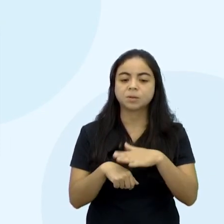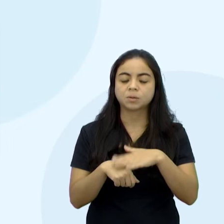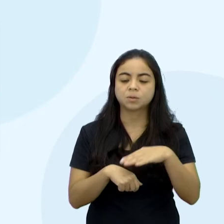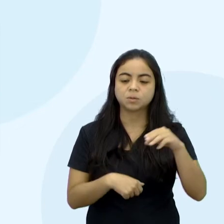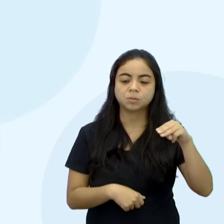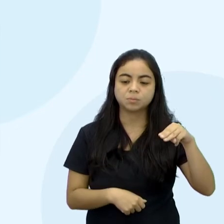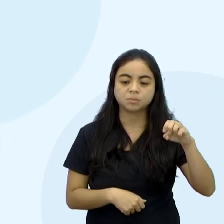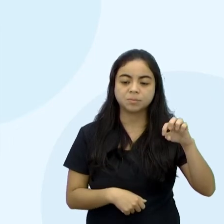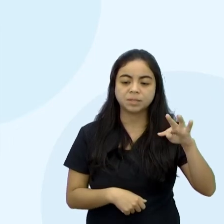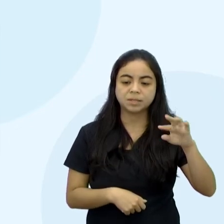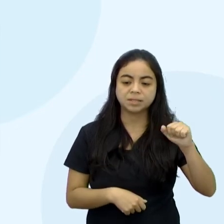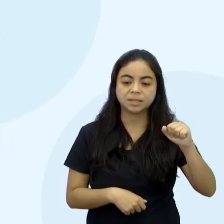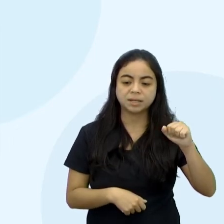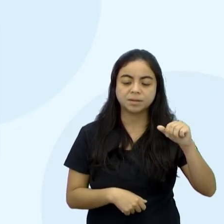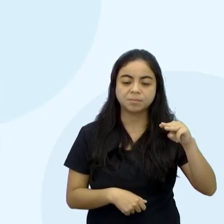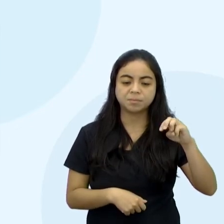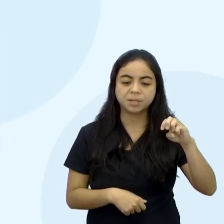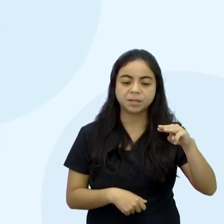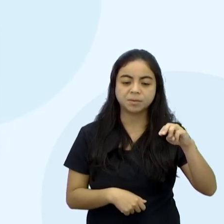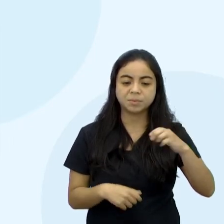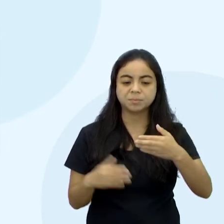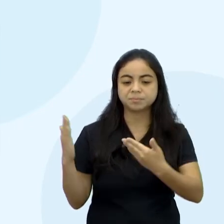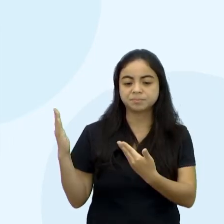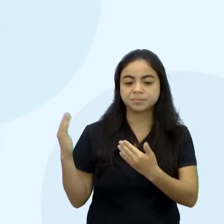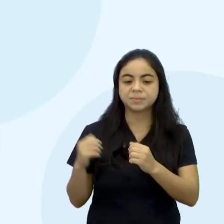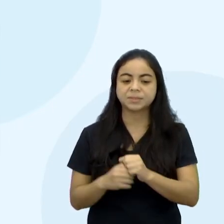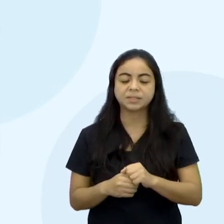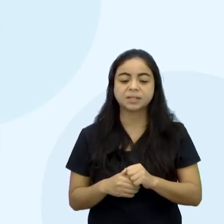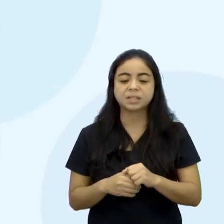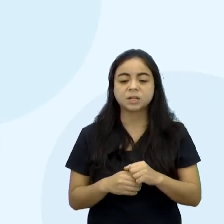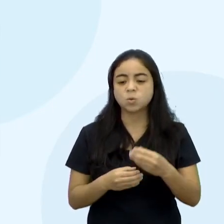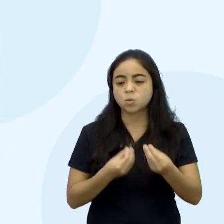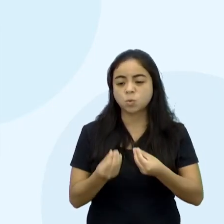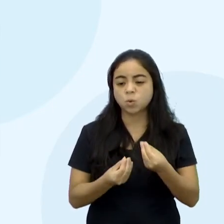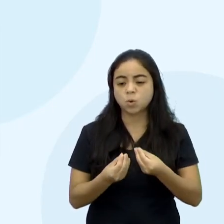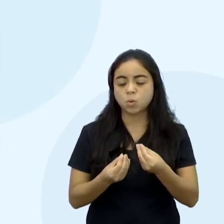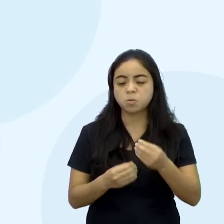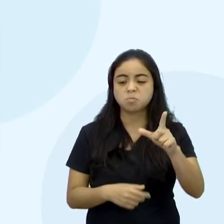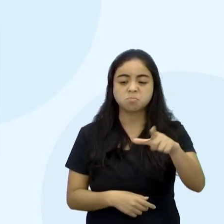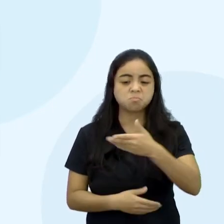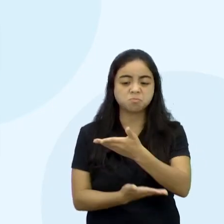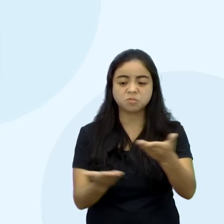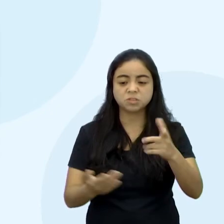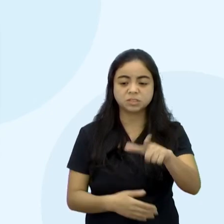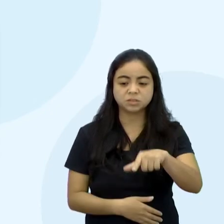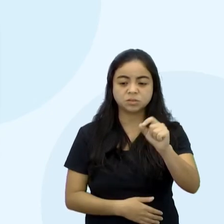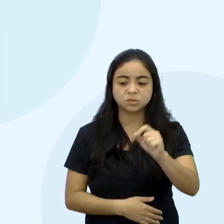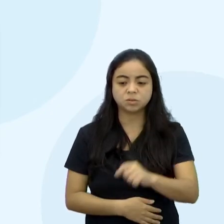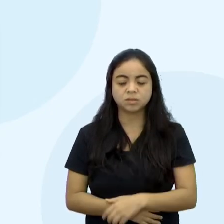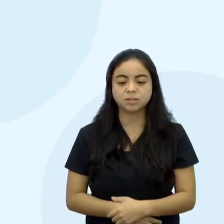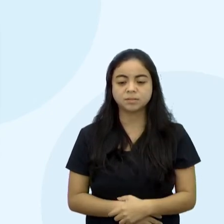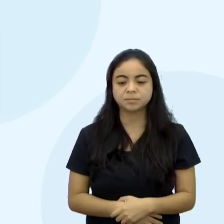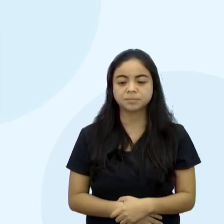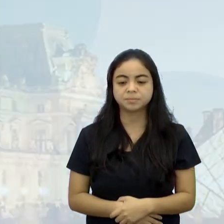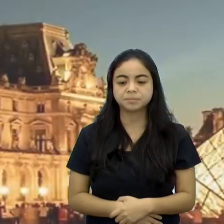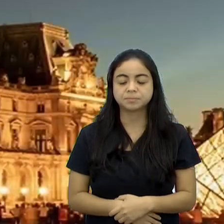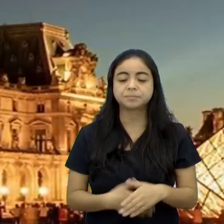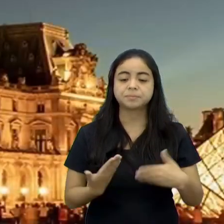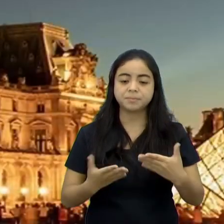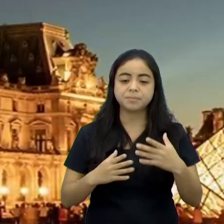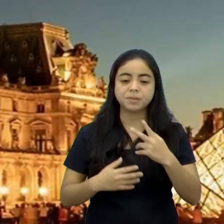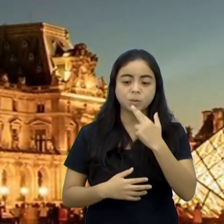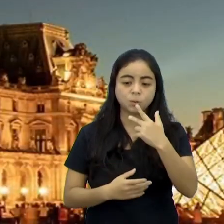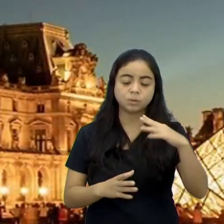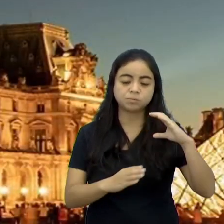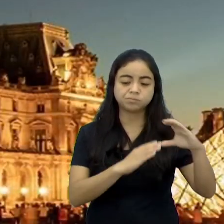seja, um meme sobre memes. O formato do meme fica à escolha de vocês. Como vocês viram, nós tivemos várias linguagens aí que se comunicam